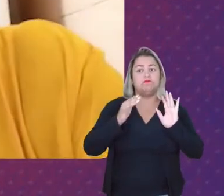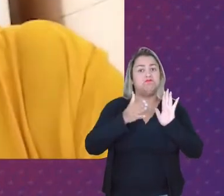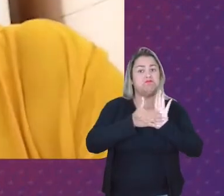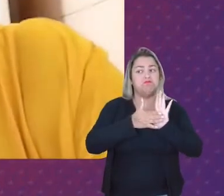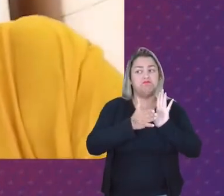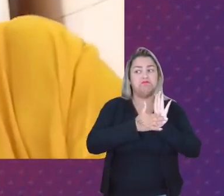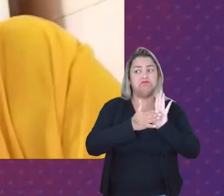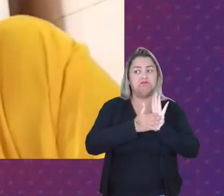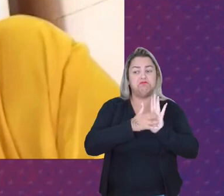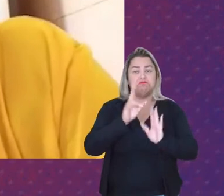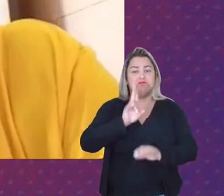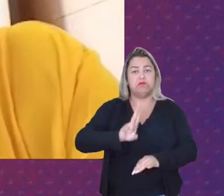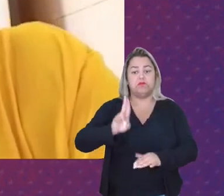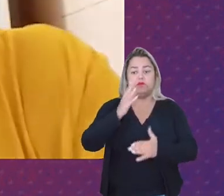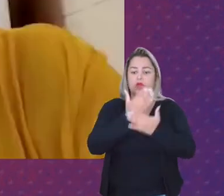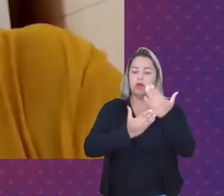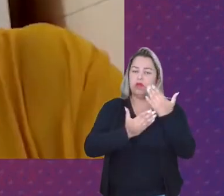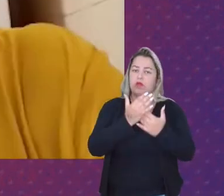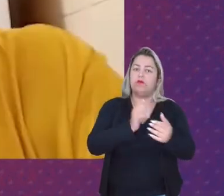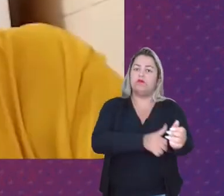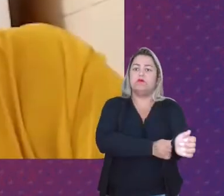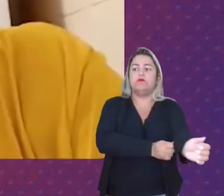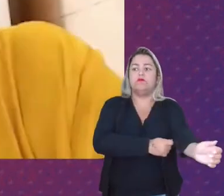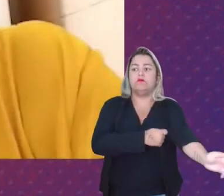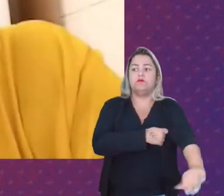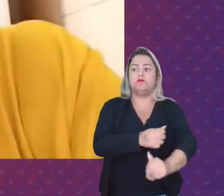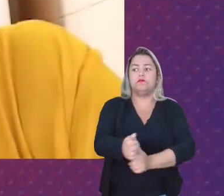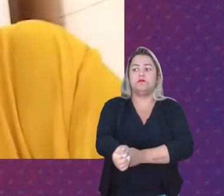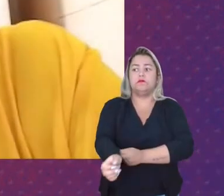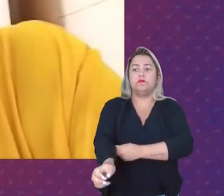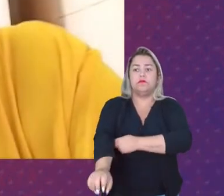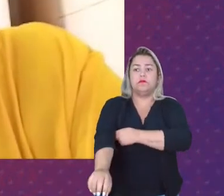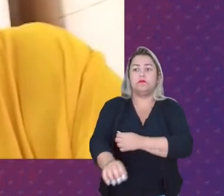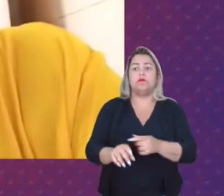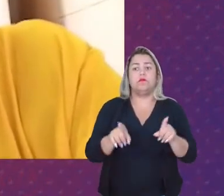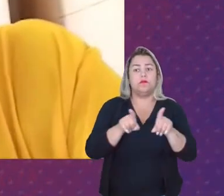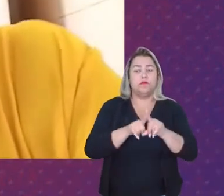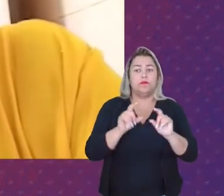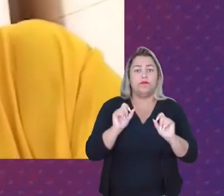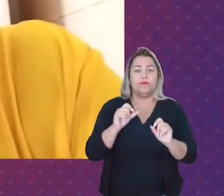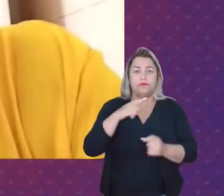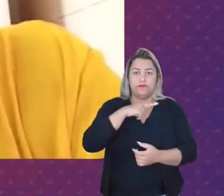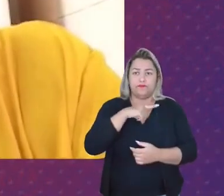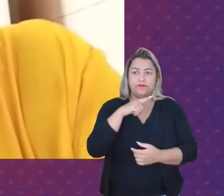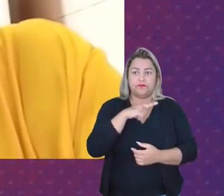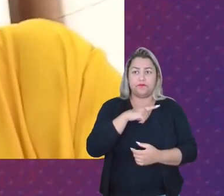mão. Então, você entra lá no aplicativo, a trabalhadora lá, ela tem